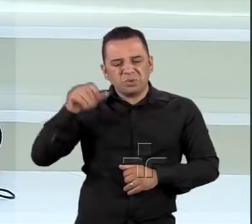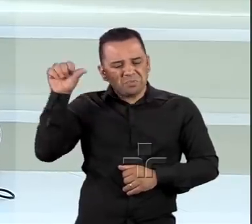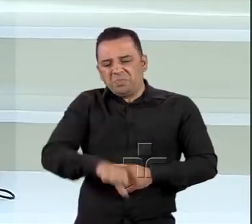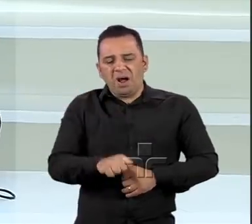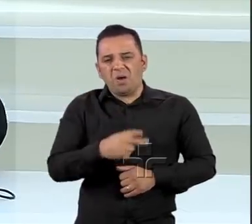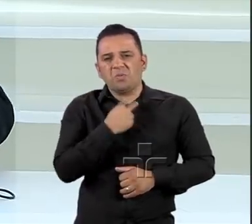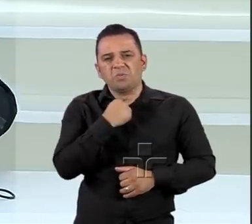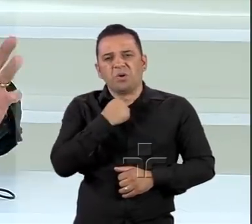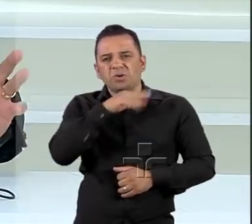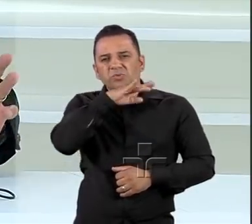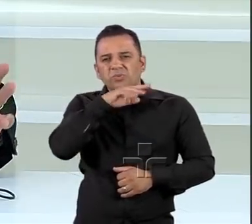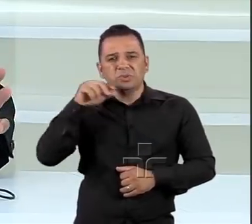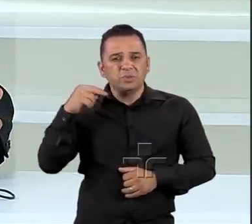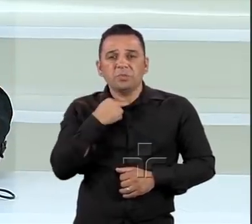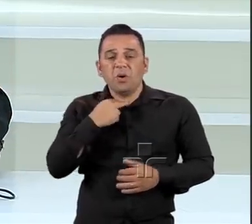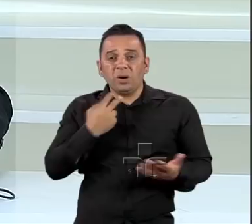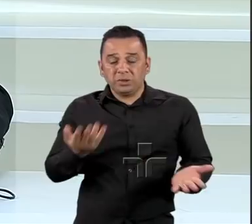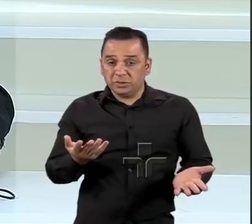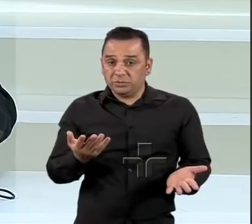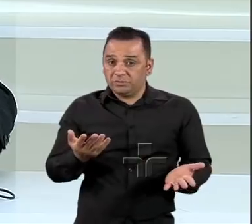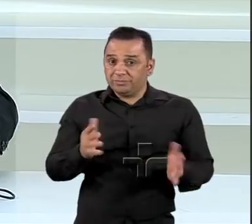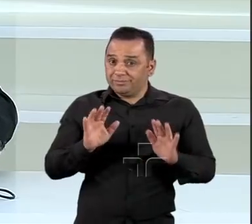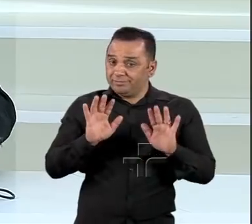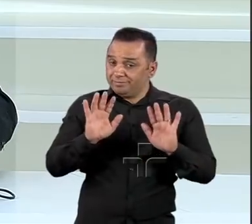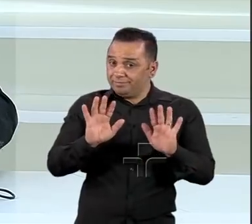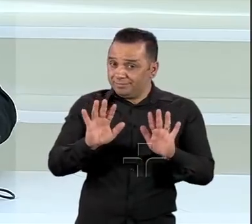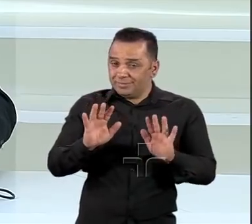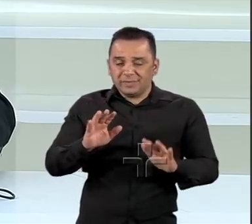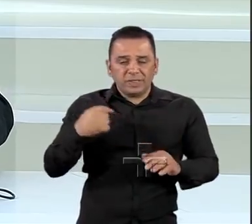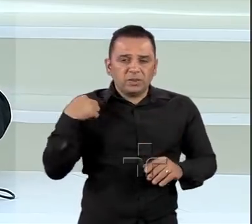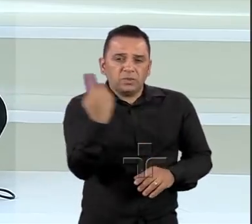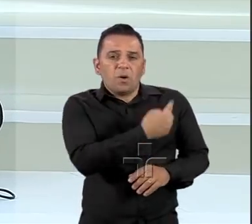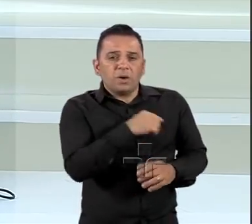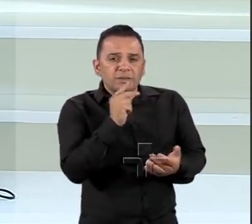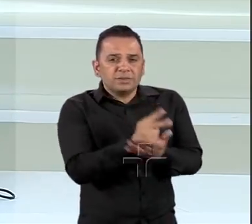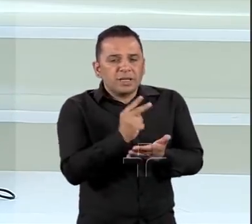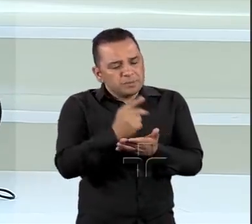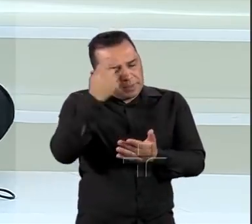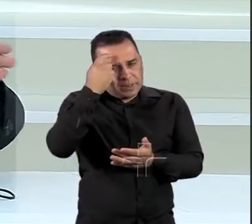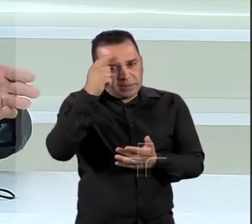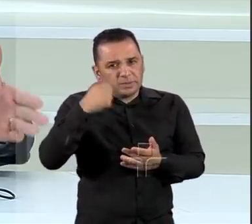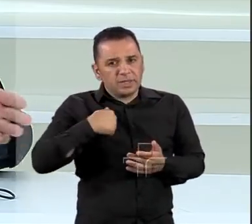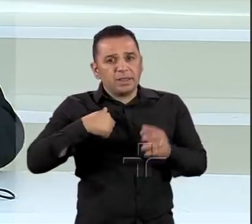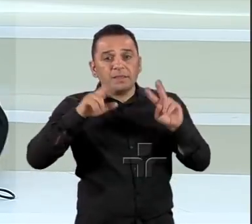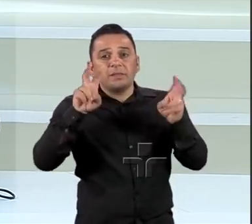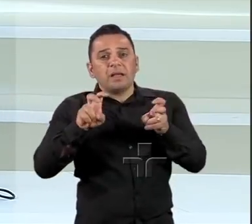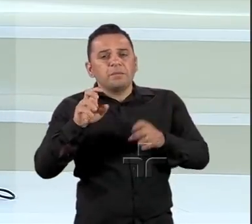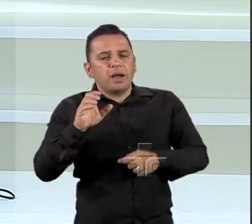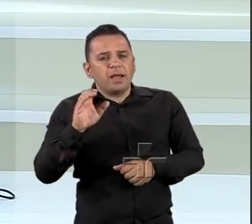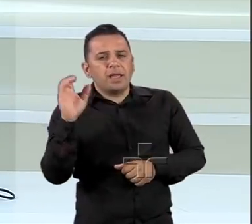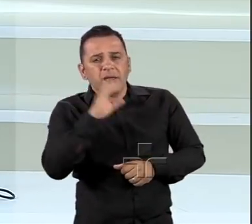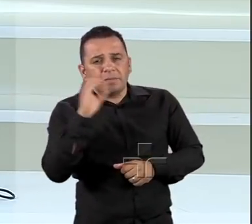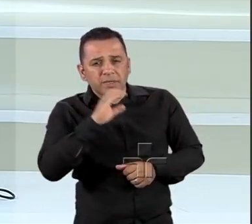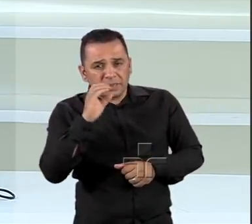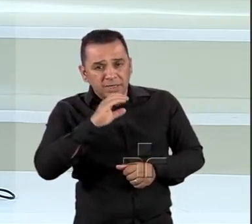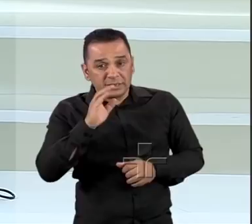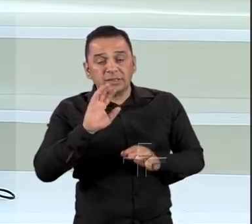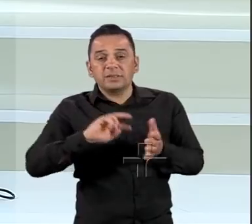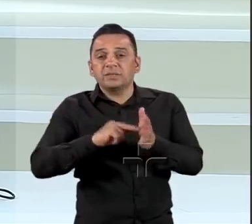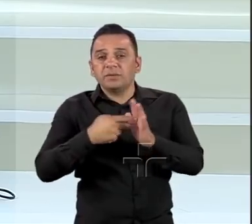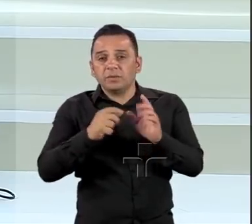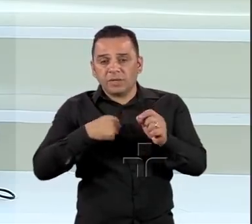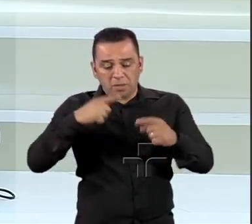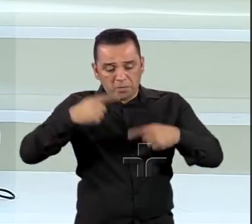Único de Saúde pela emergência, e aí entra uma grande política de importância, que era a política de atenção